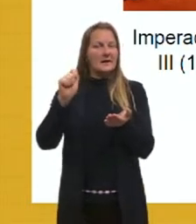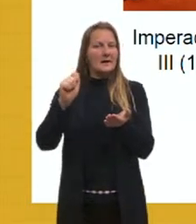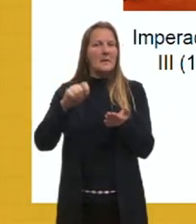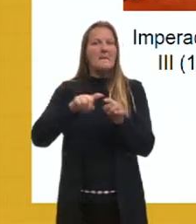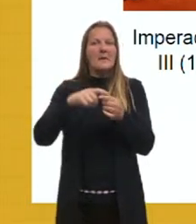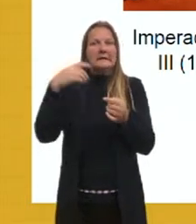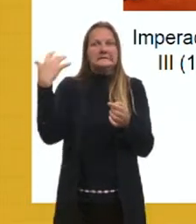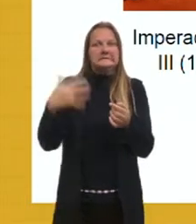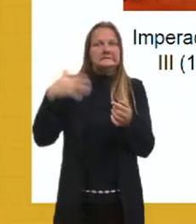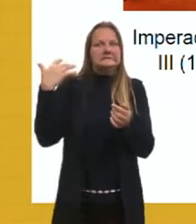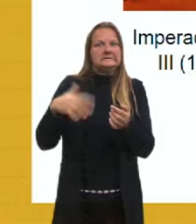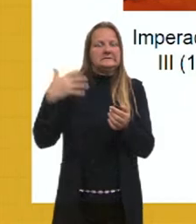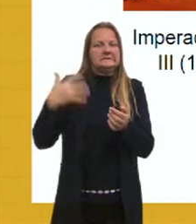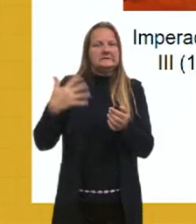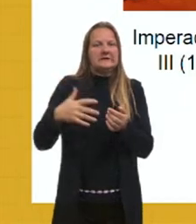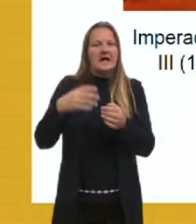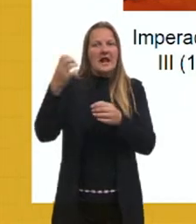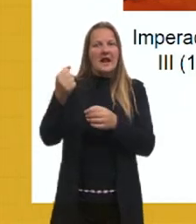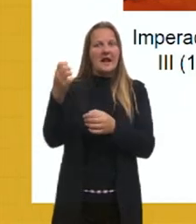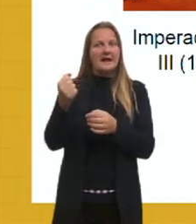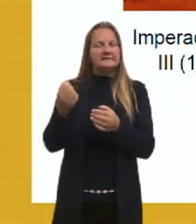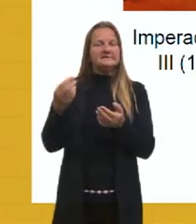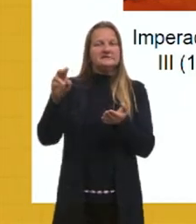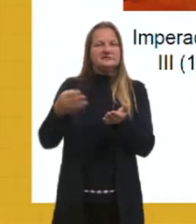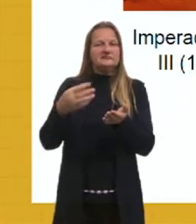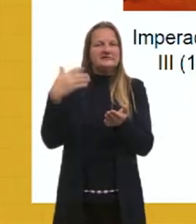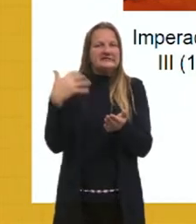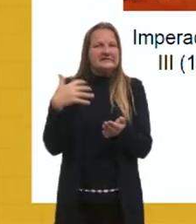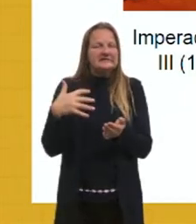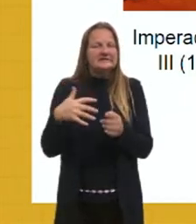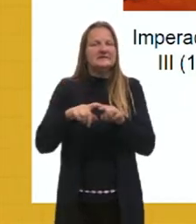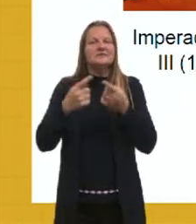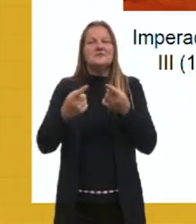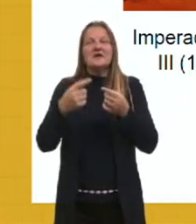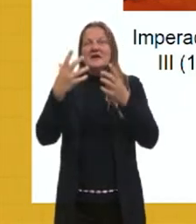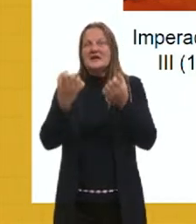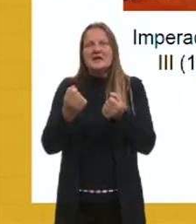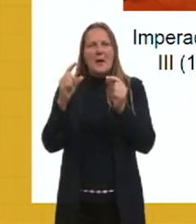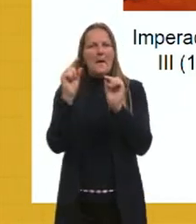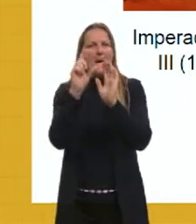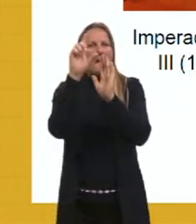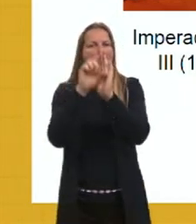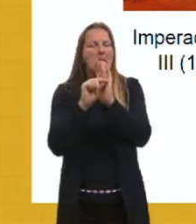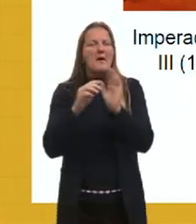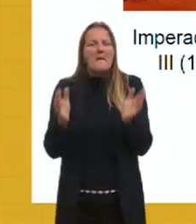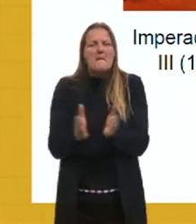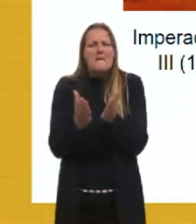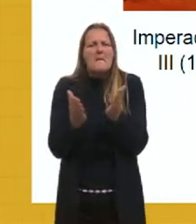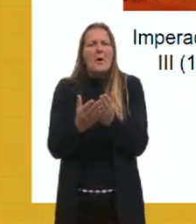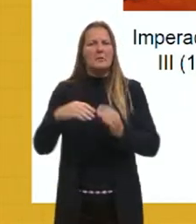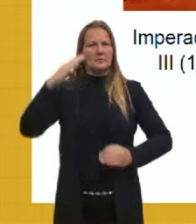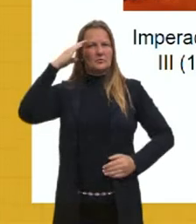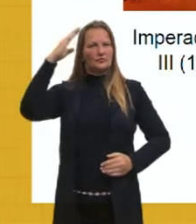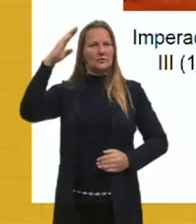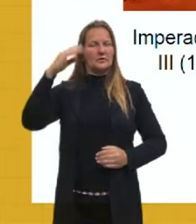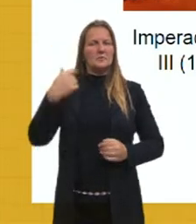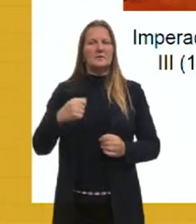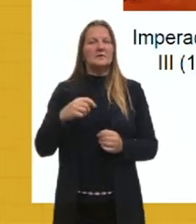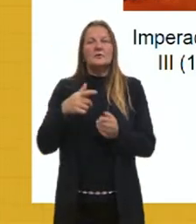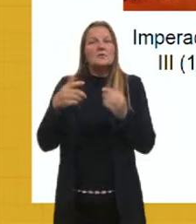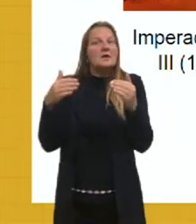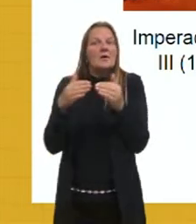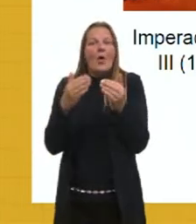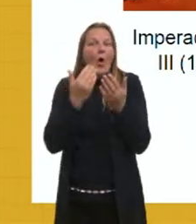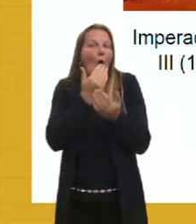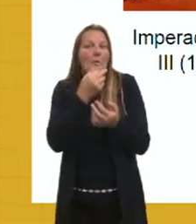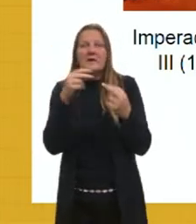que a manteiga como um derivado de leite acabava se tornando muito caro e não a população mais pobre e o soldados eles acabavam não tendo